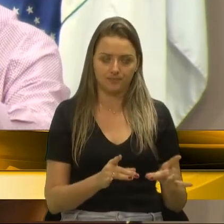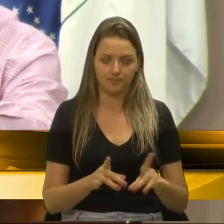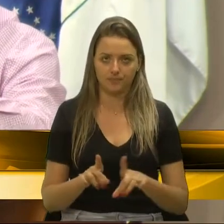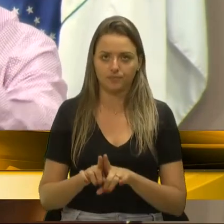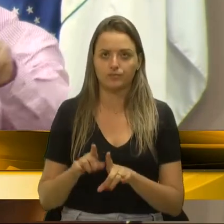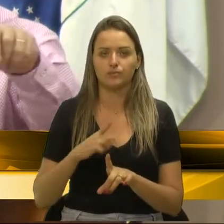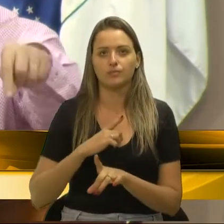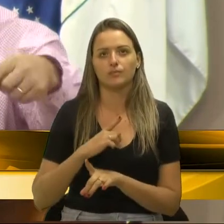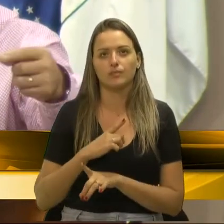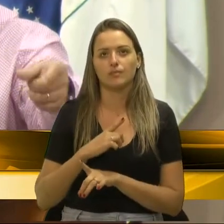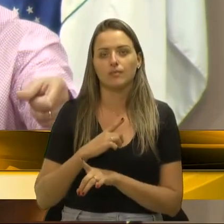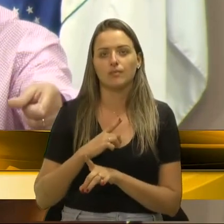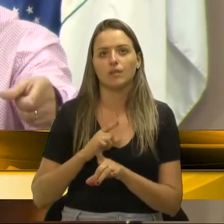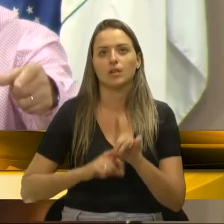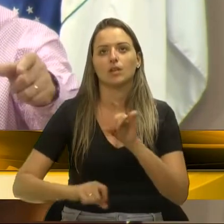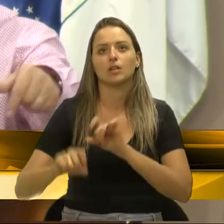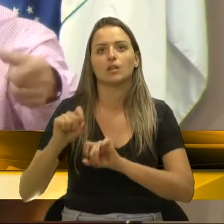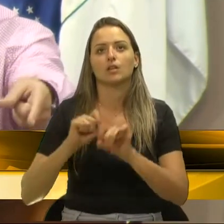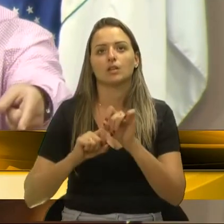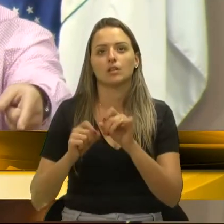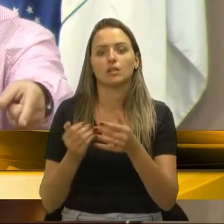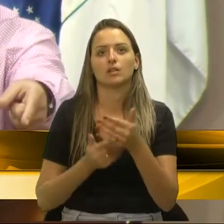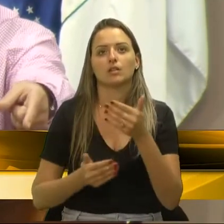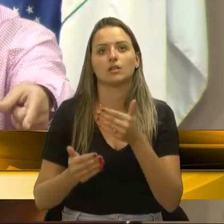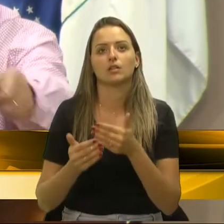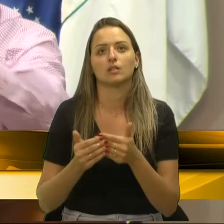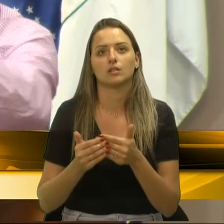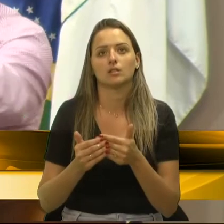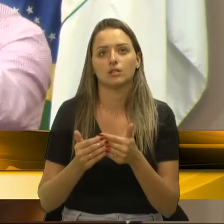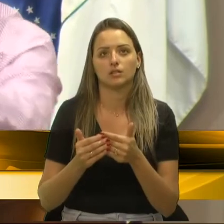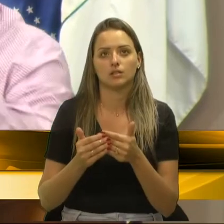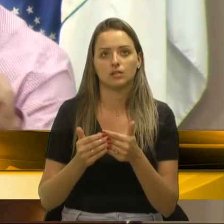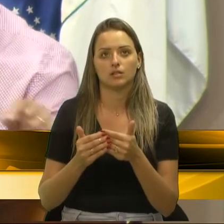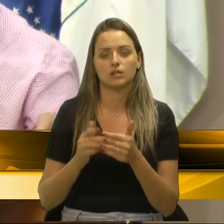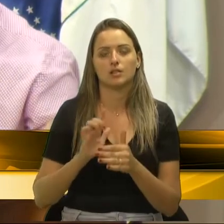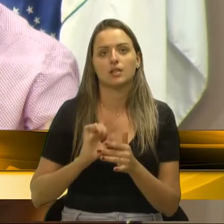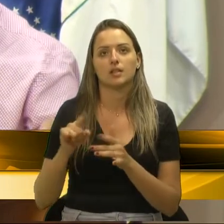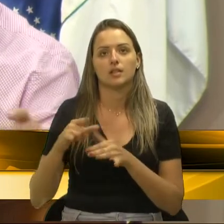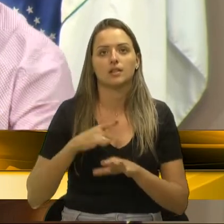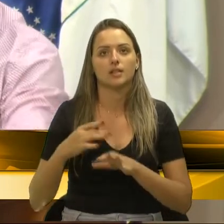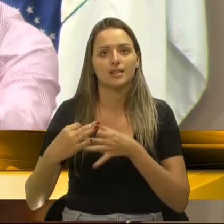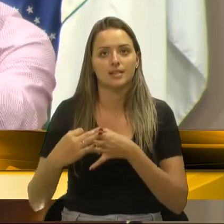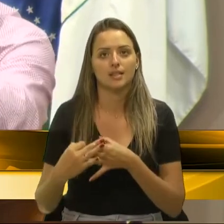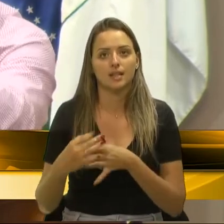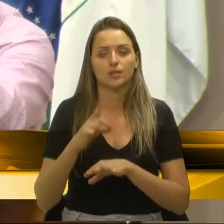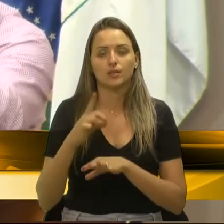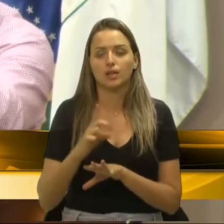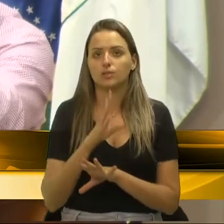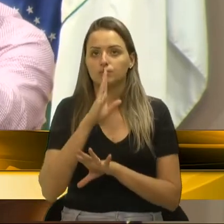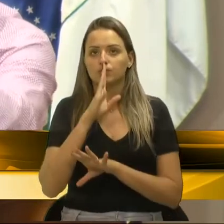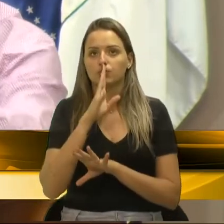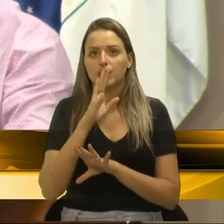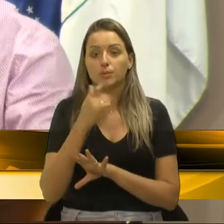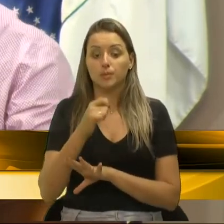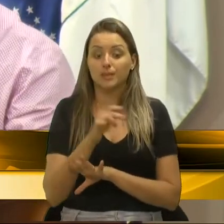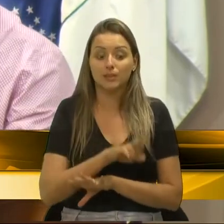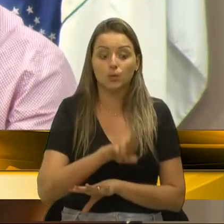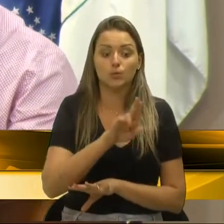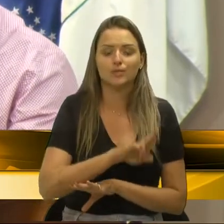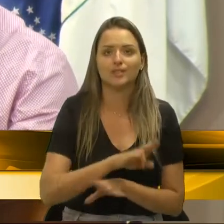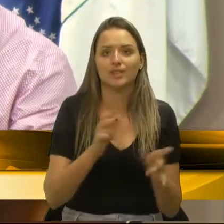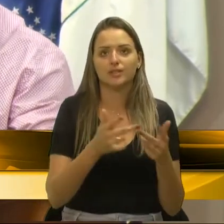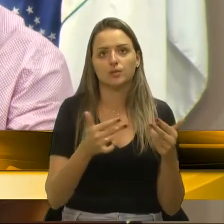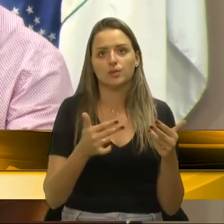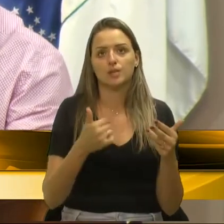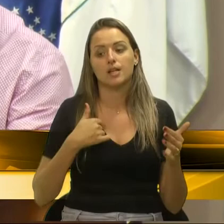quando aquela comunidade queria, sim, embelezar a Praça de Galopes, com certeza não iria ficar quieto, a gente ia usar isso. Mas, novamente, eu